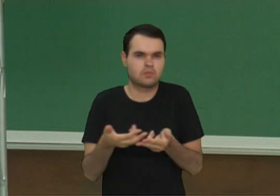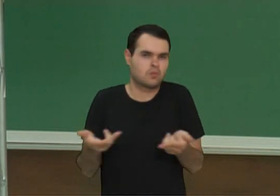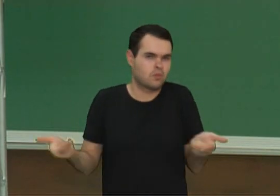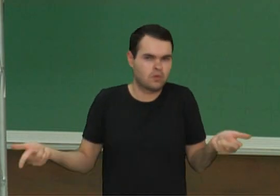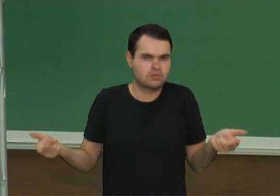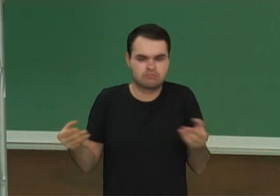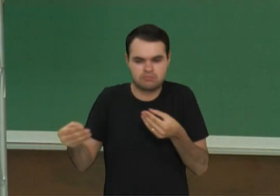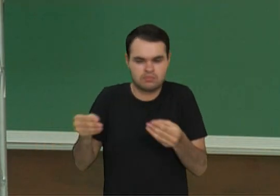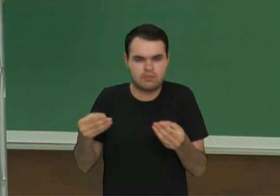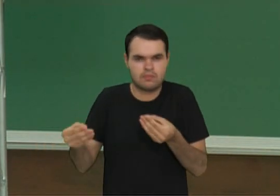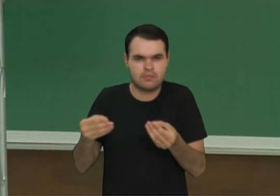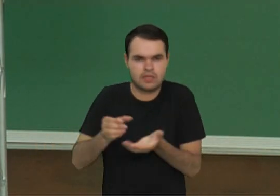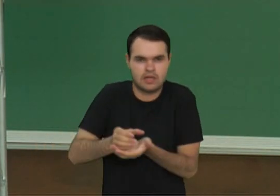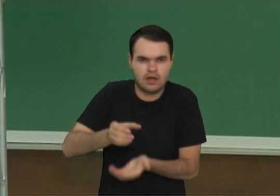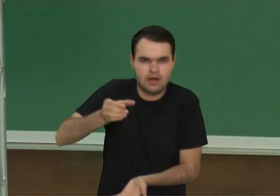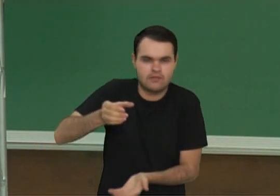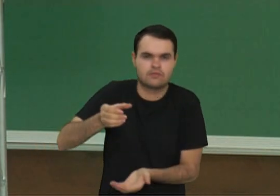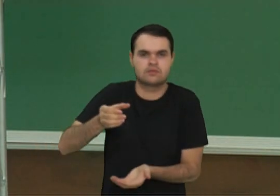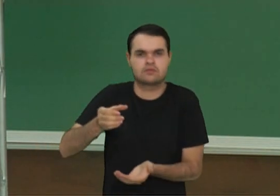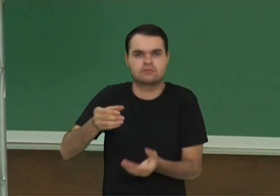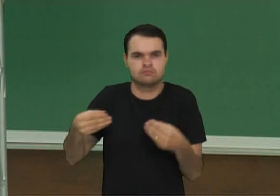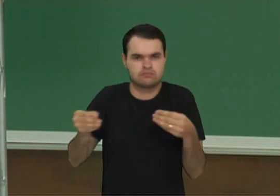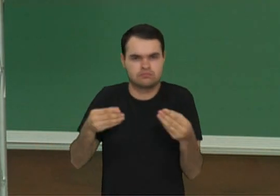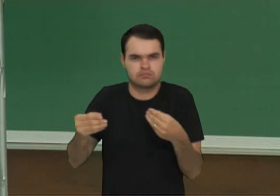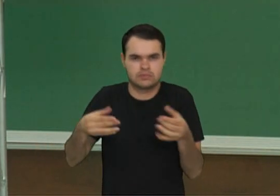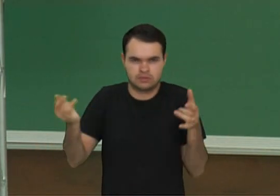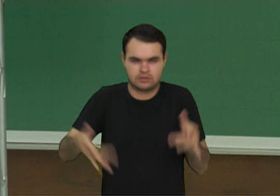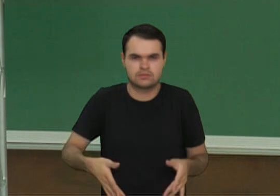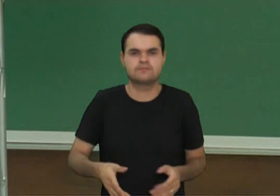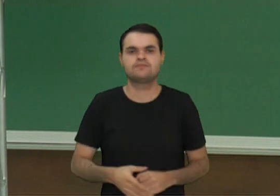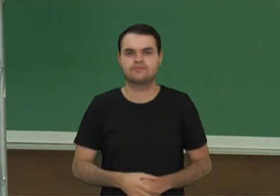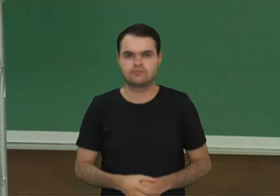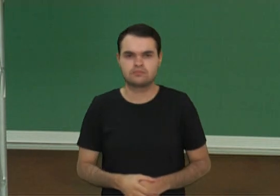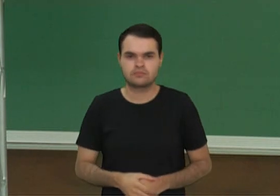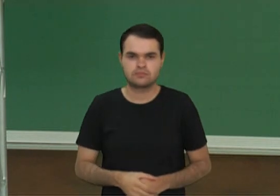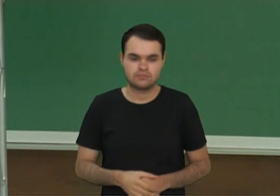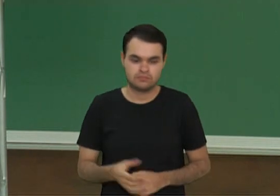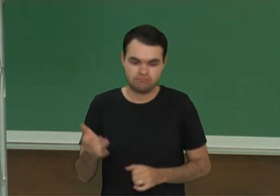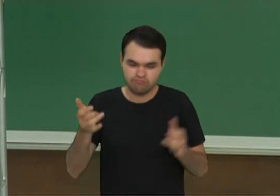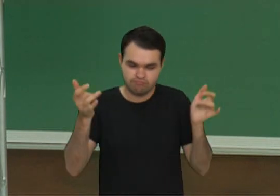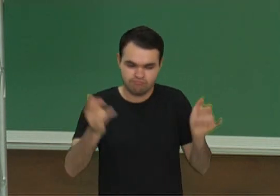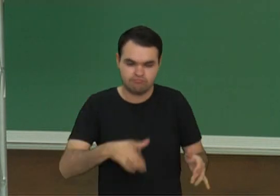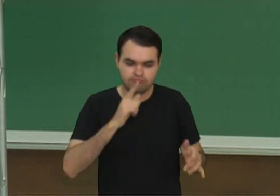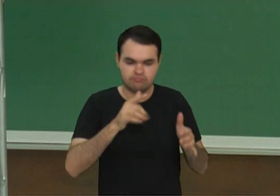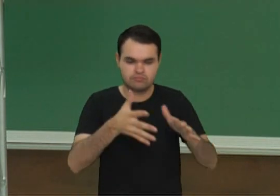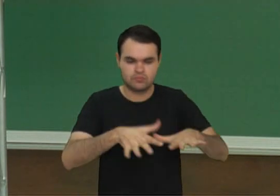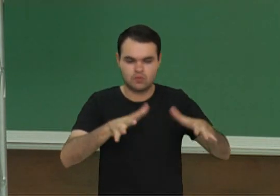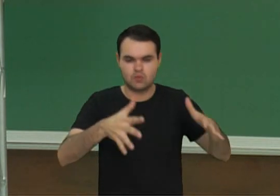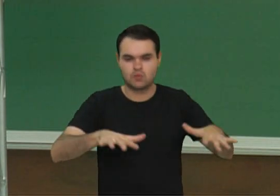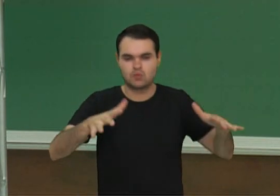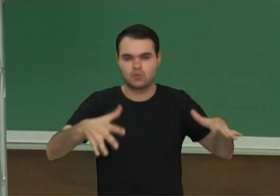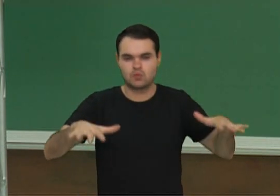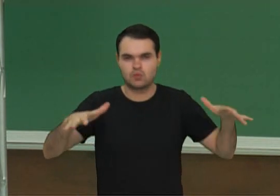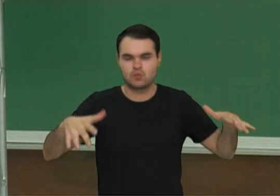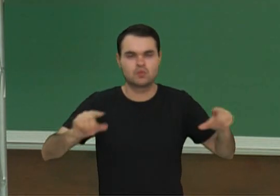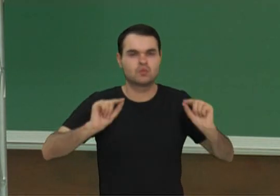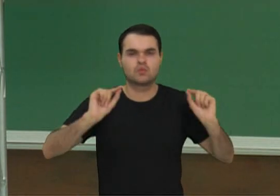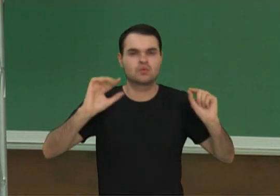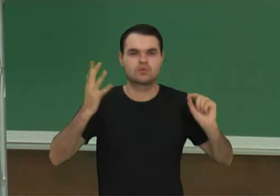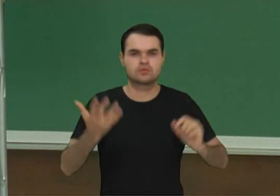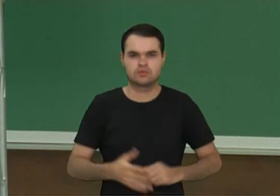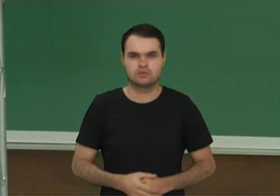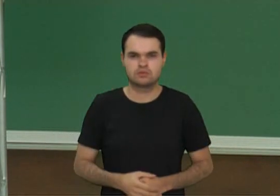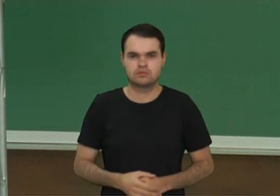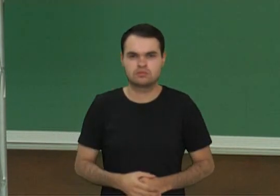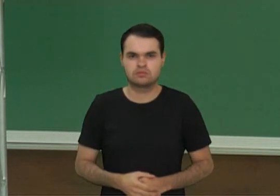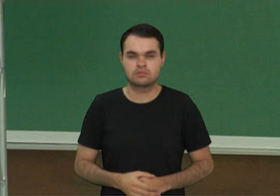de garrafas PETs ou de latas descartáveis, esse resíduo ele estava no oceano e o que aconteceu? A tartaruga